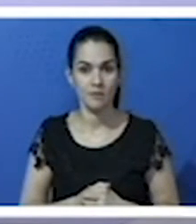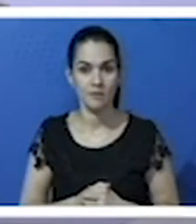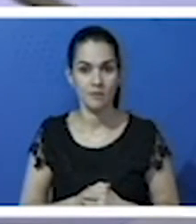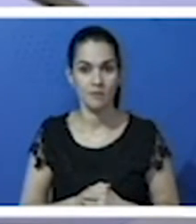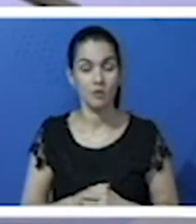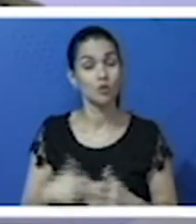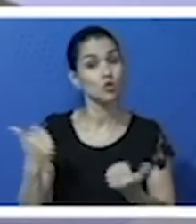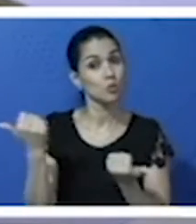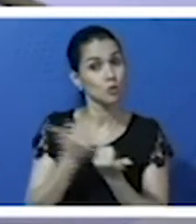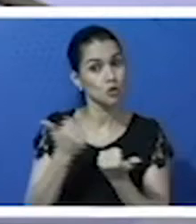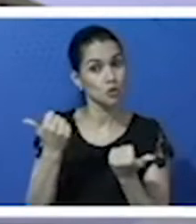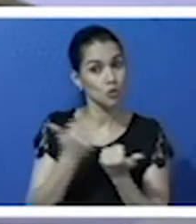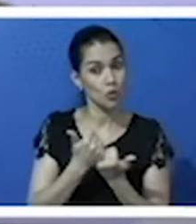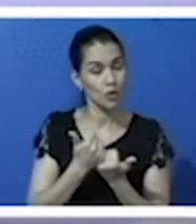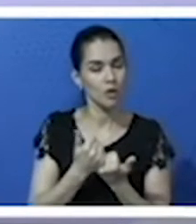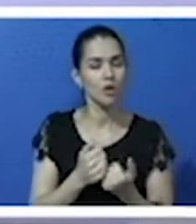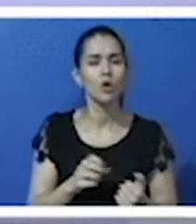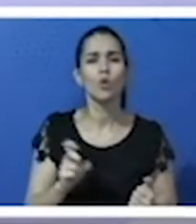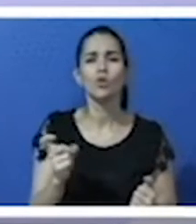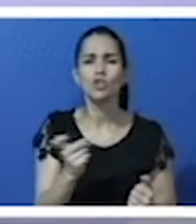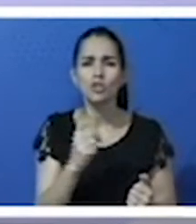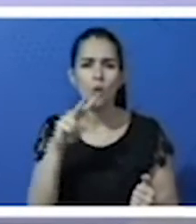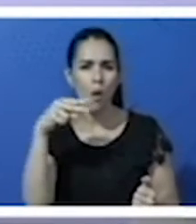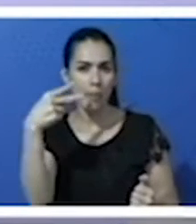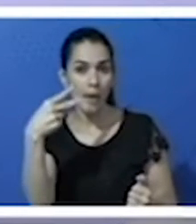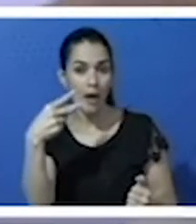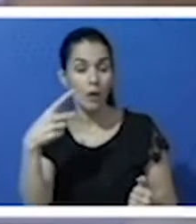Então, vamos substituir, né, no lugar do x quadrado por y.